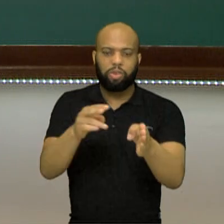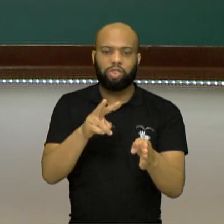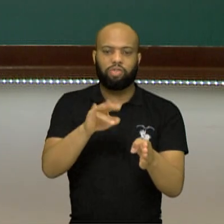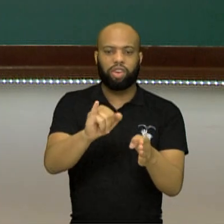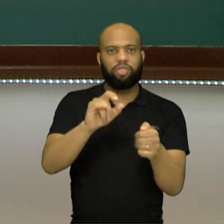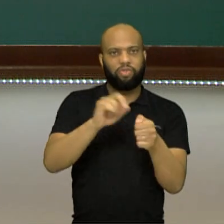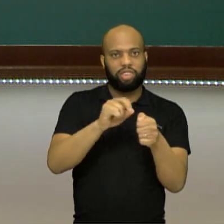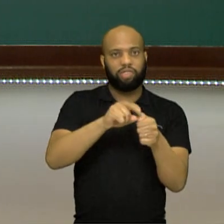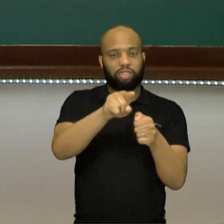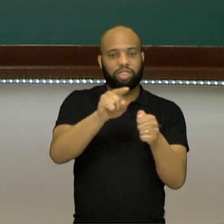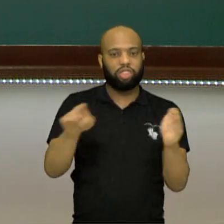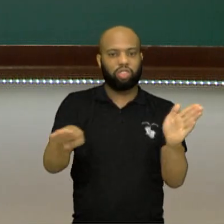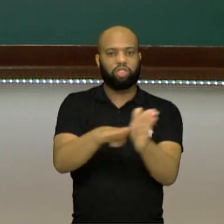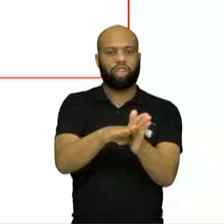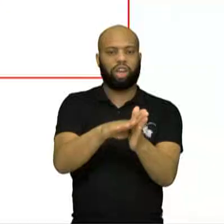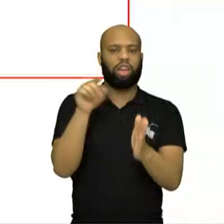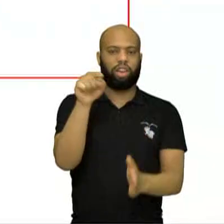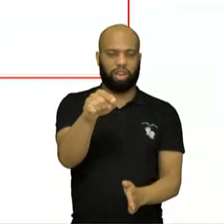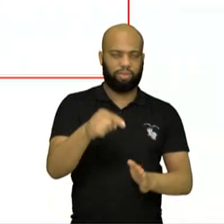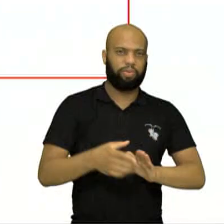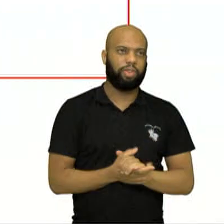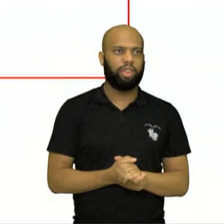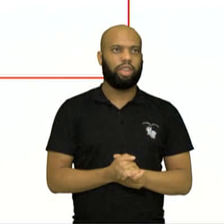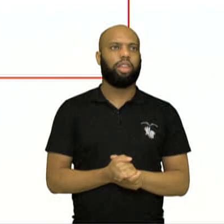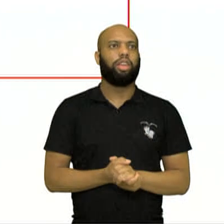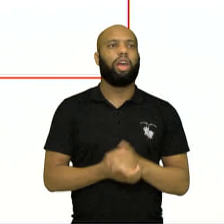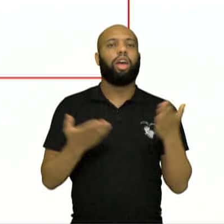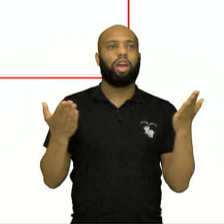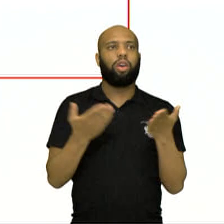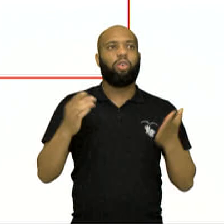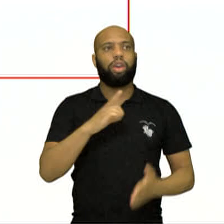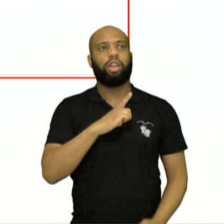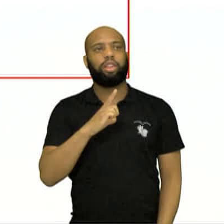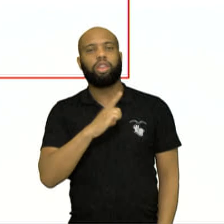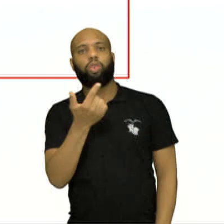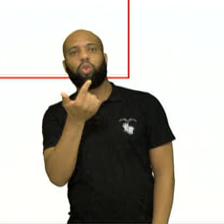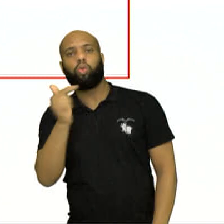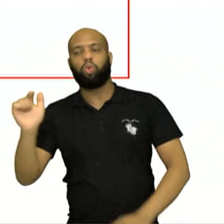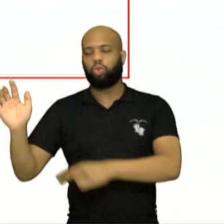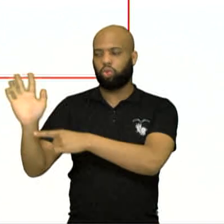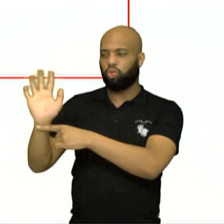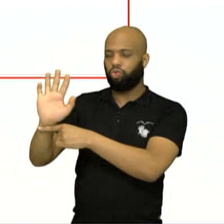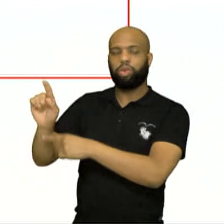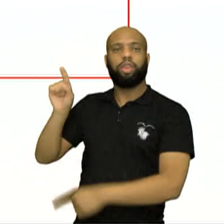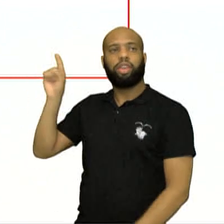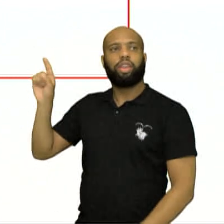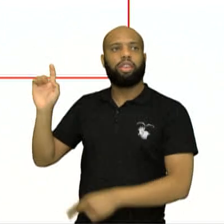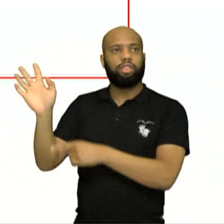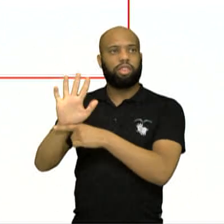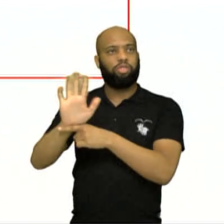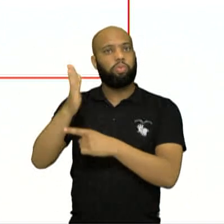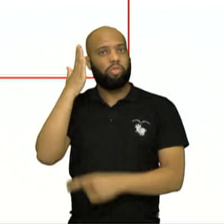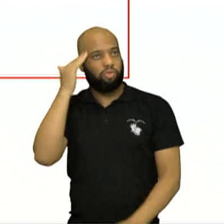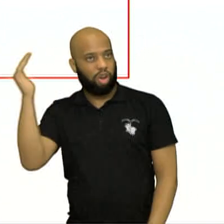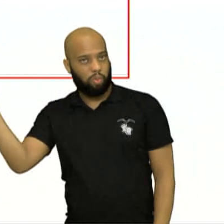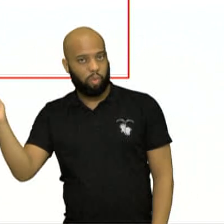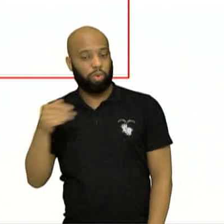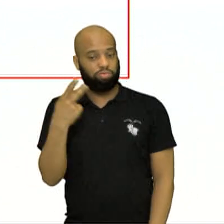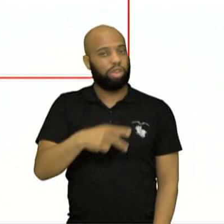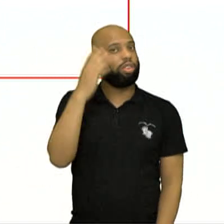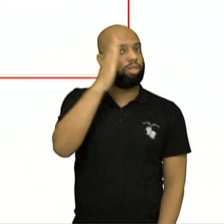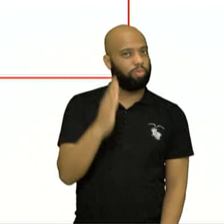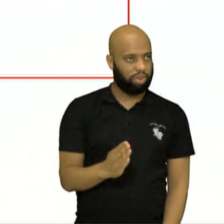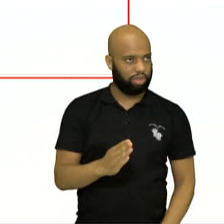te levará lá. Agora vamos ver um outro filme. Esse filme aqui faz muito sucesso no